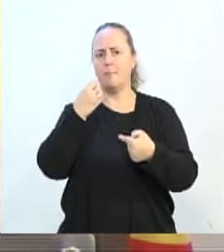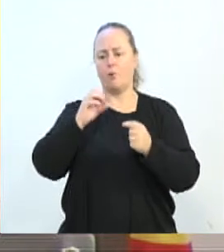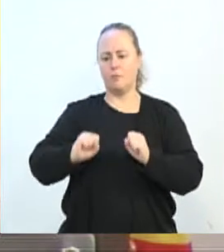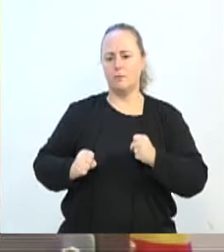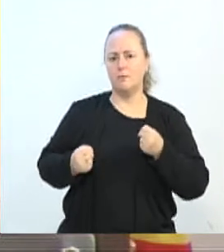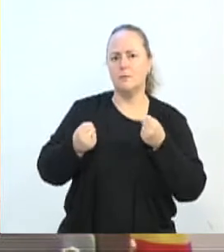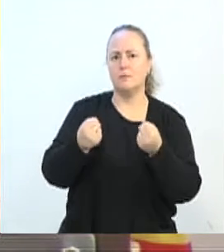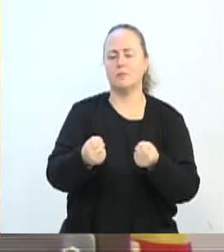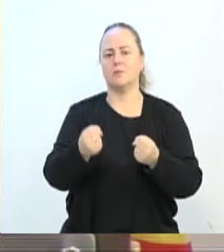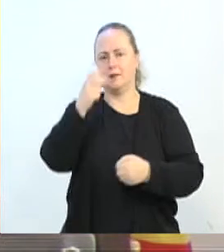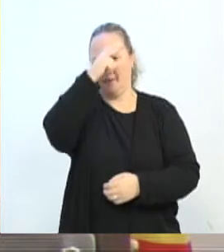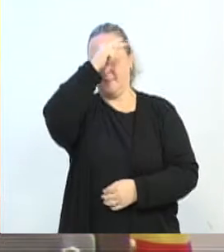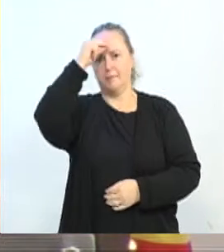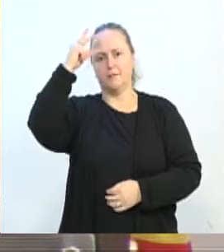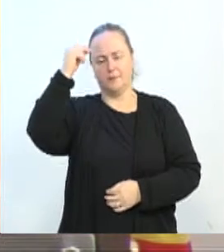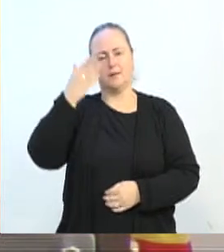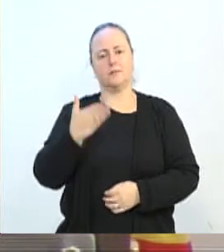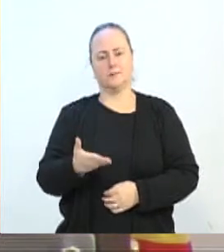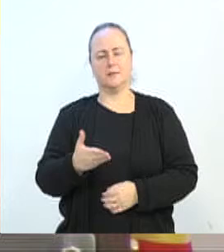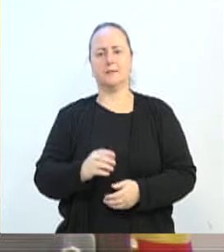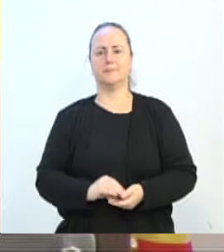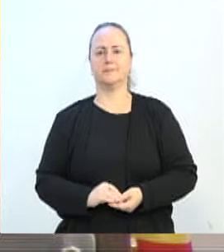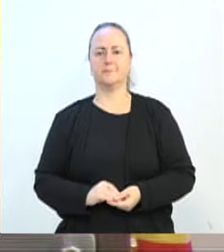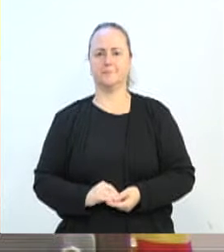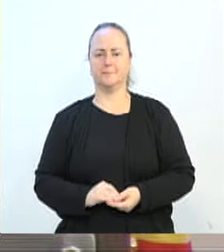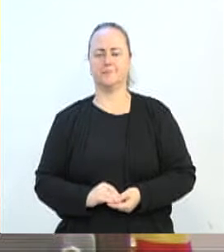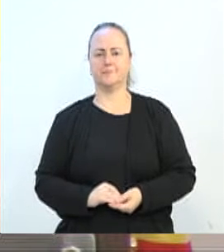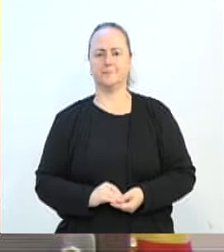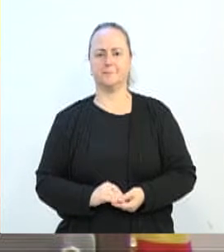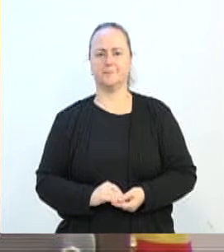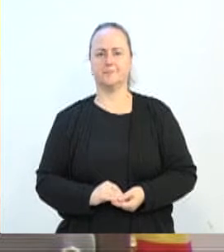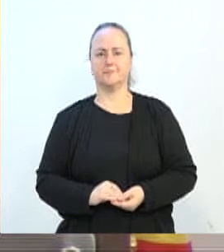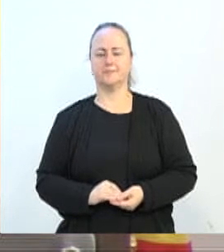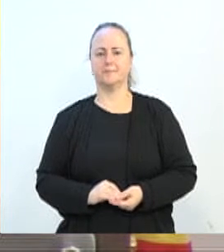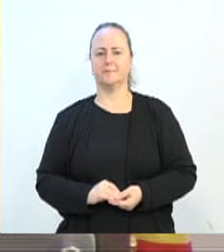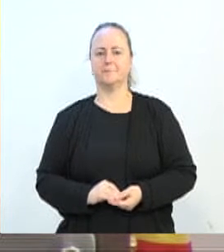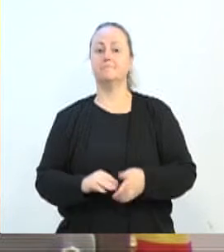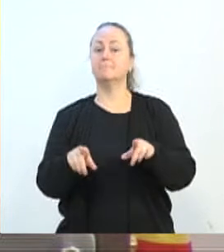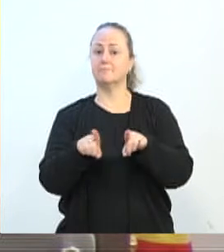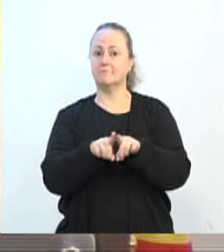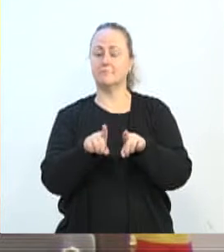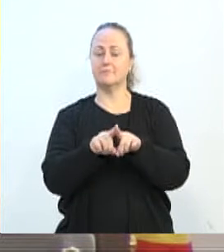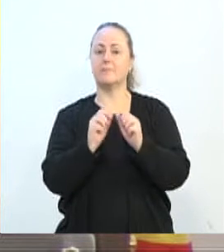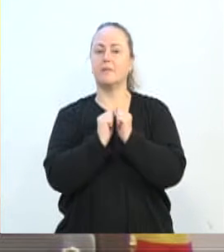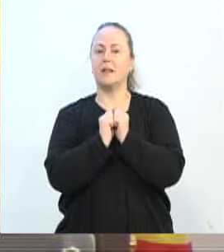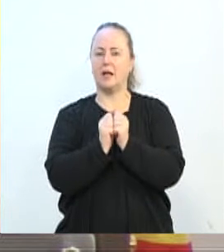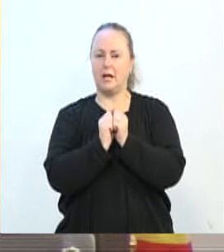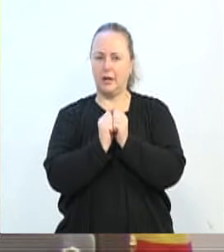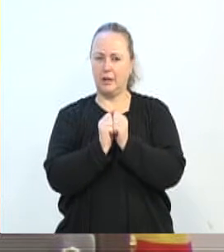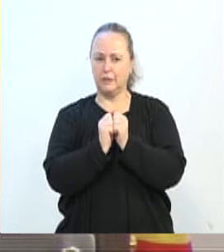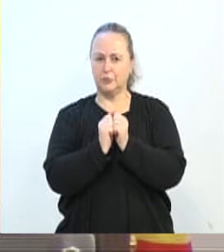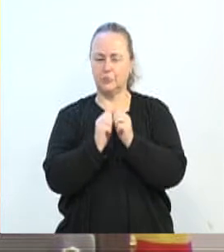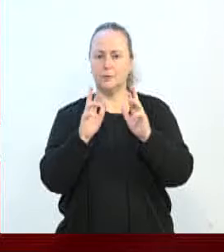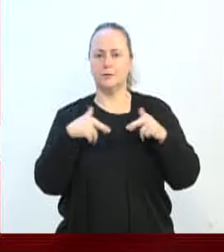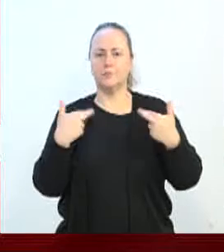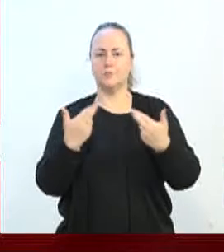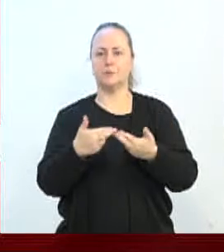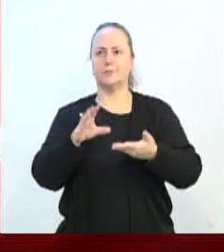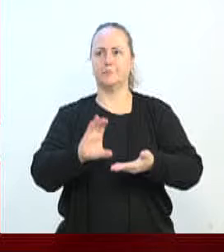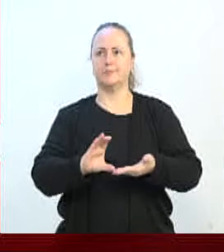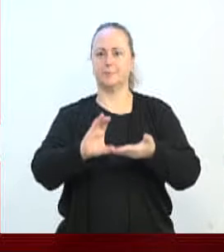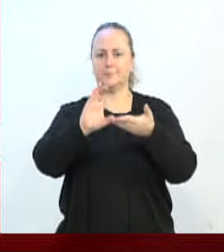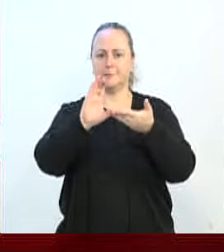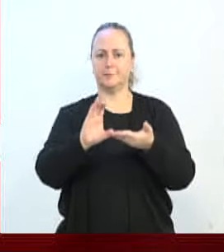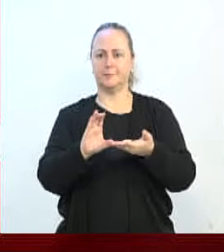pública aqui na nossa cidade tem fotos da nossa participação na reunião do conselho local